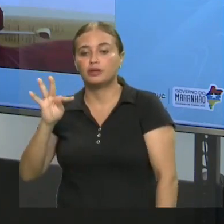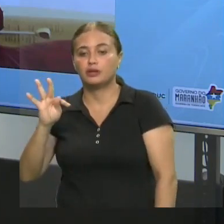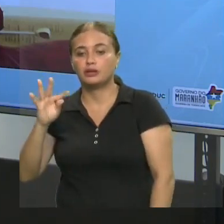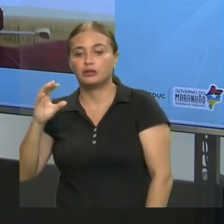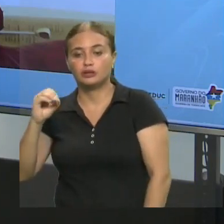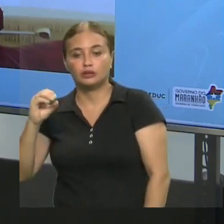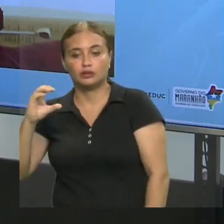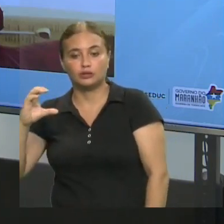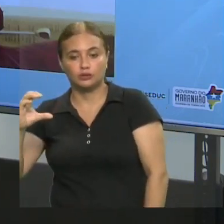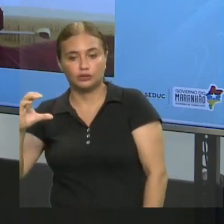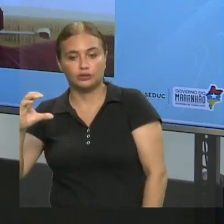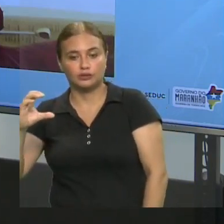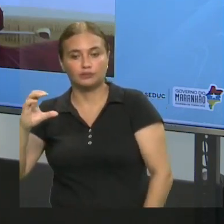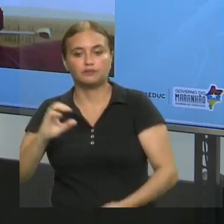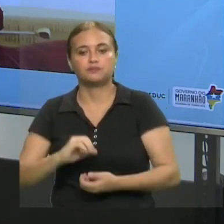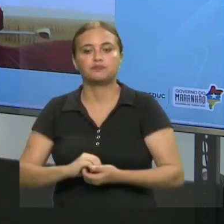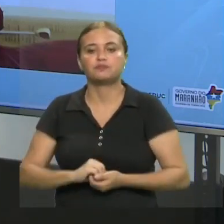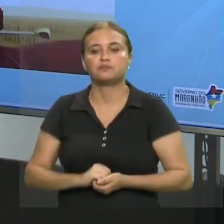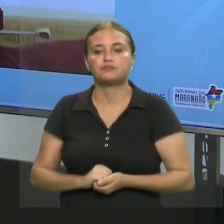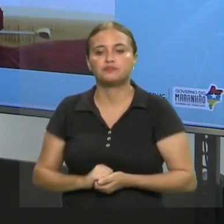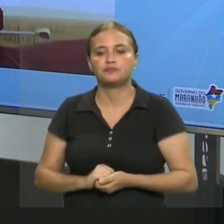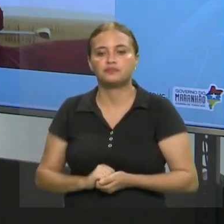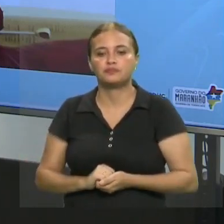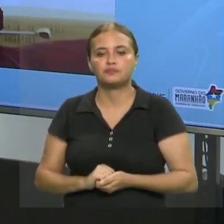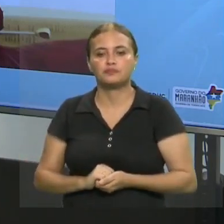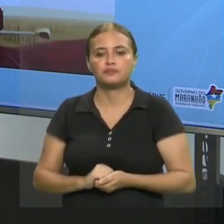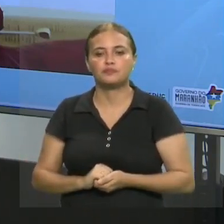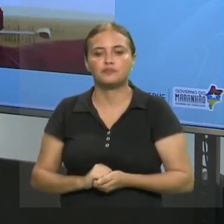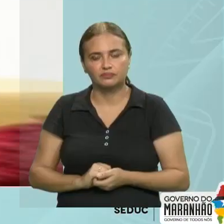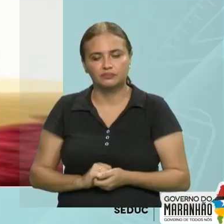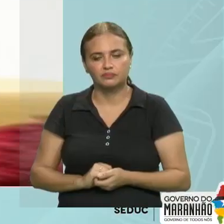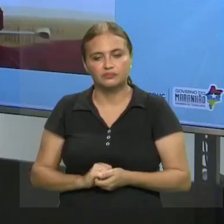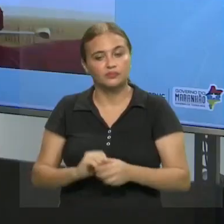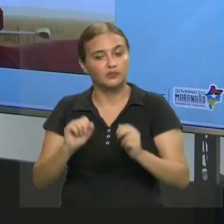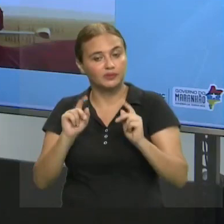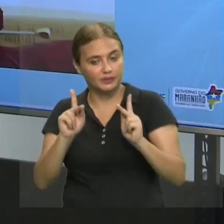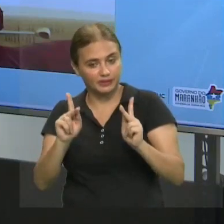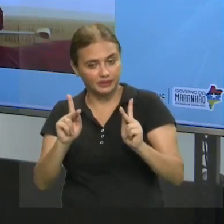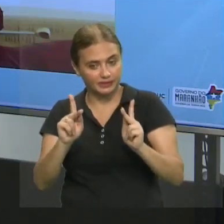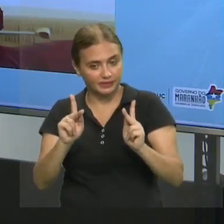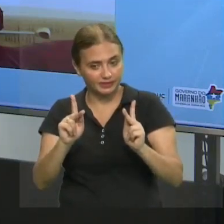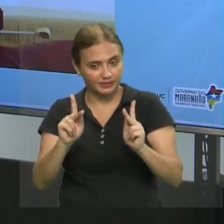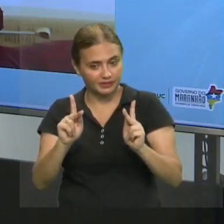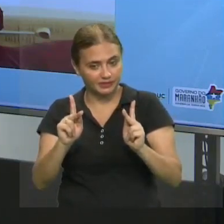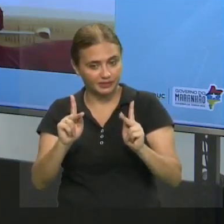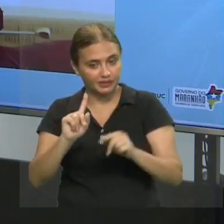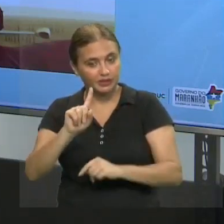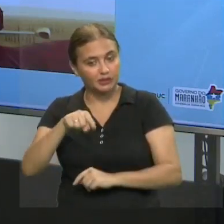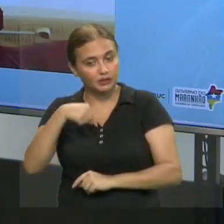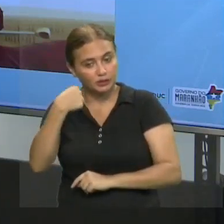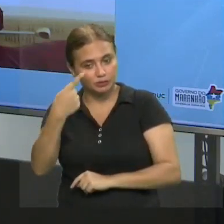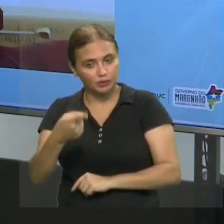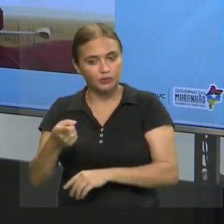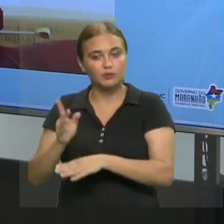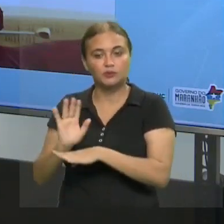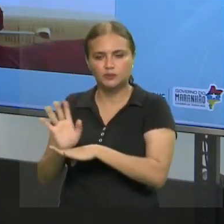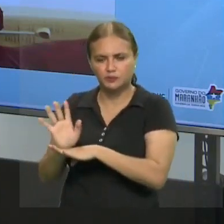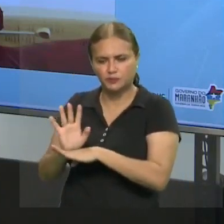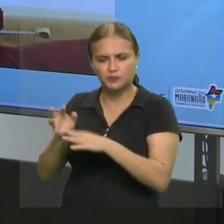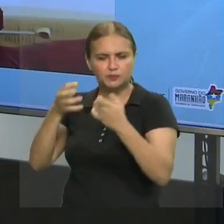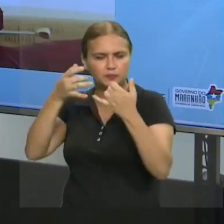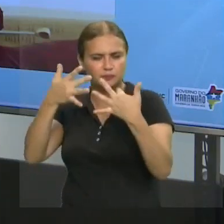consciência do que está fazendo às vezes. Então, acho que é importante a gente fazer essa reflexão. Pois é, galera. Então, assim, depois desse vídeo, dessa